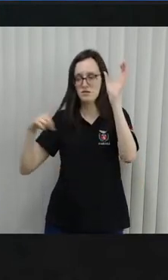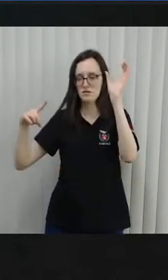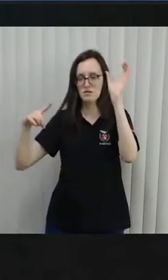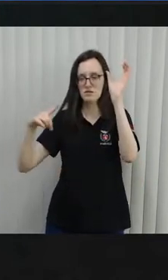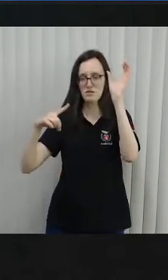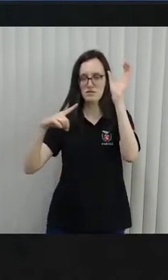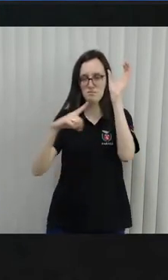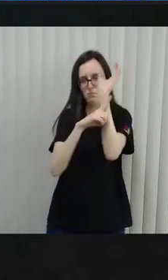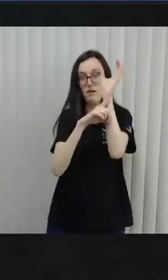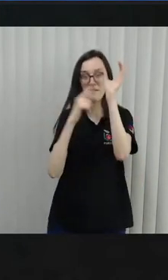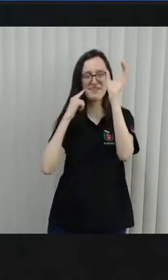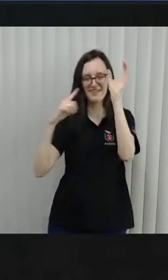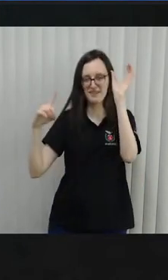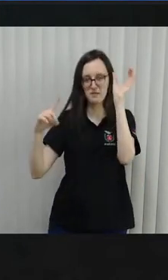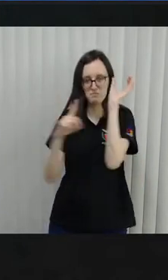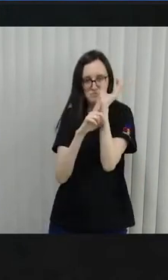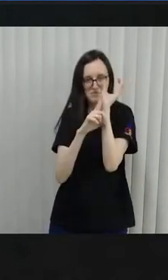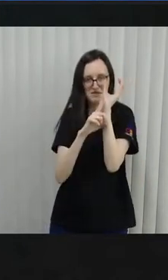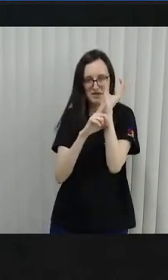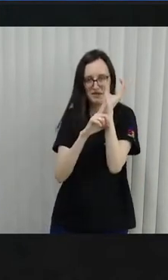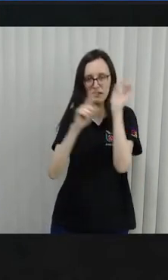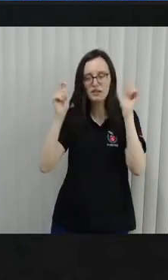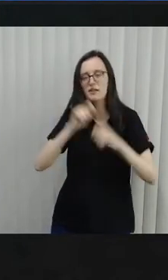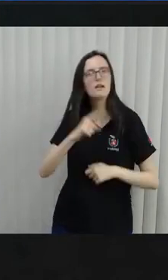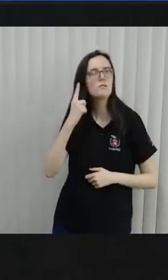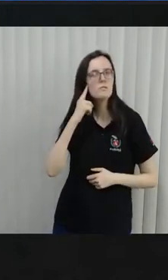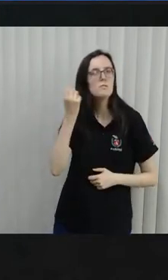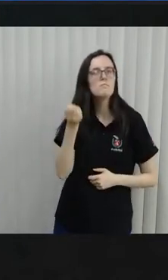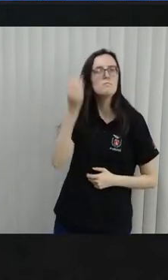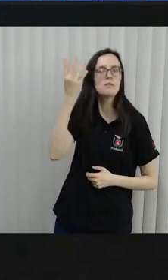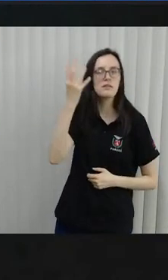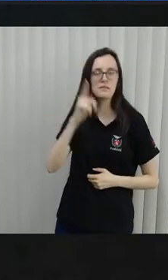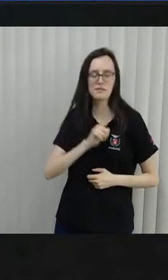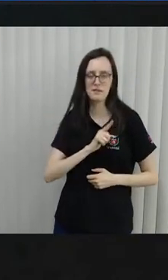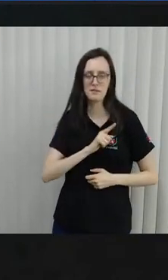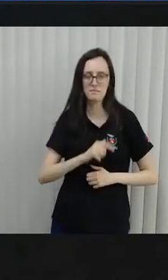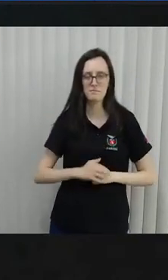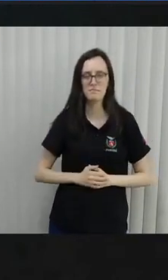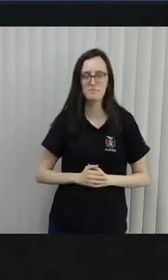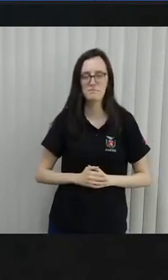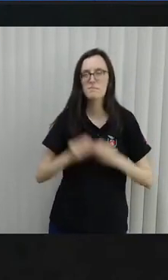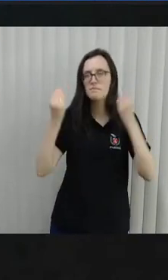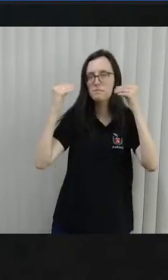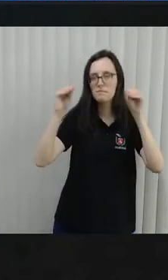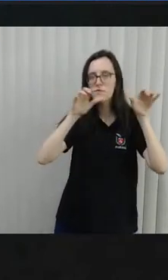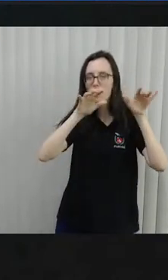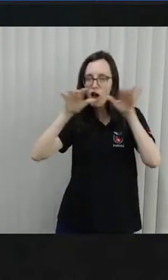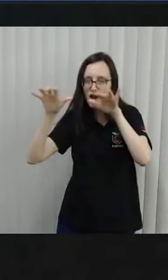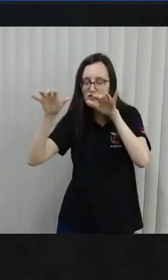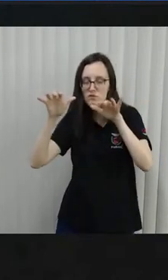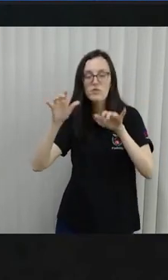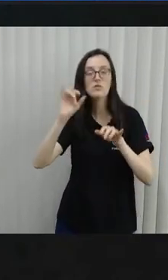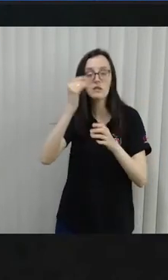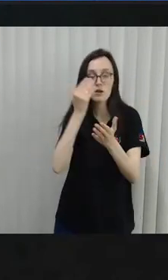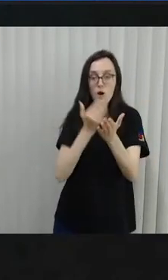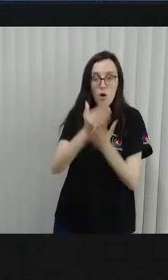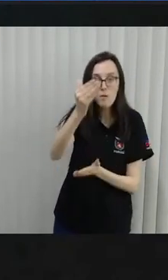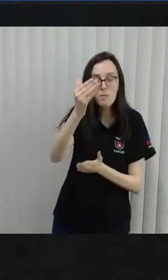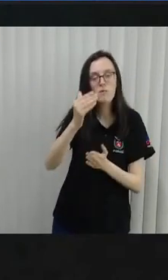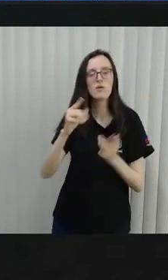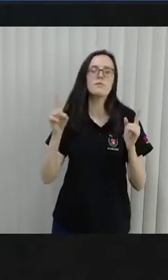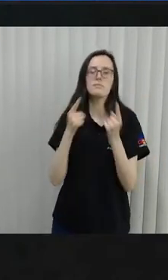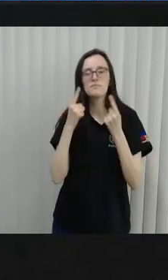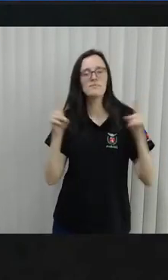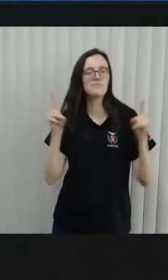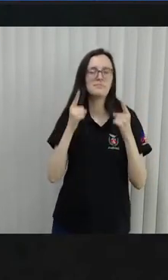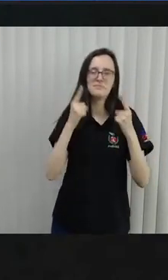do Dino do palco, né? Vou ver aqui no código. Ó, quando o nosso jogo começar, eu quero que ele toque a música do